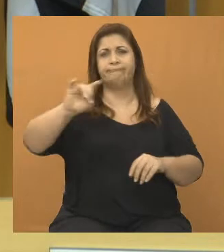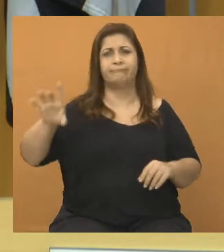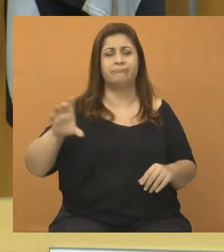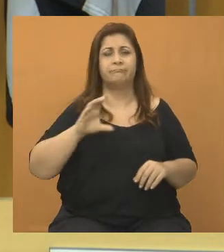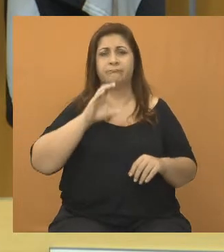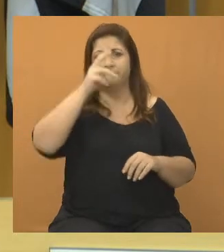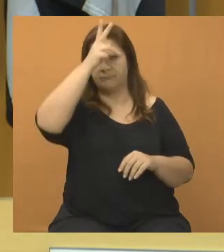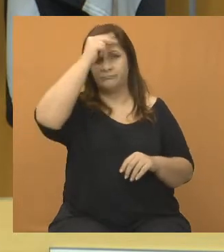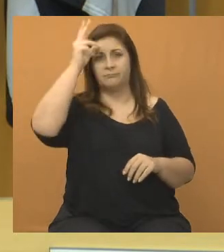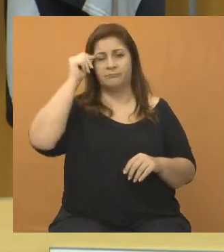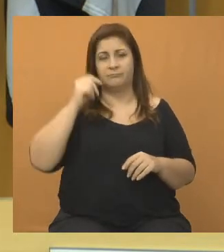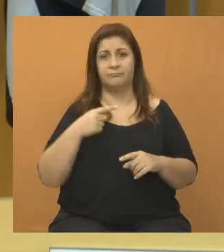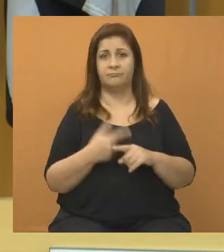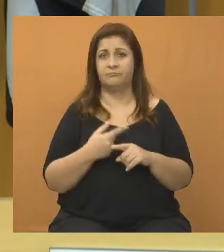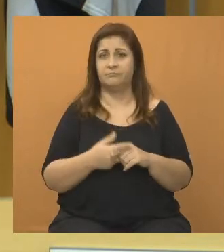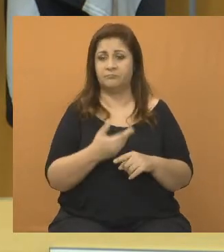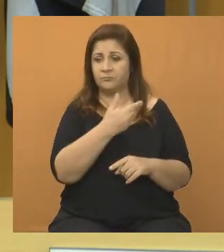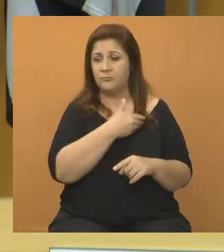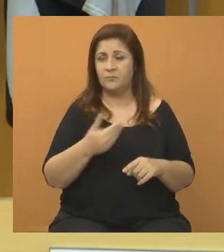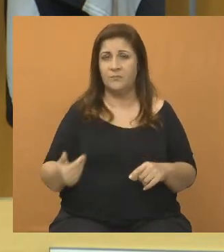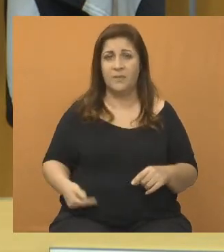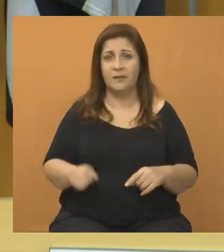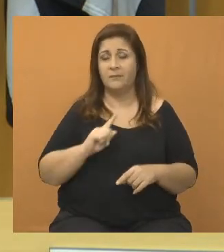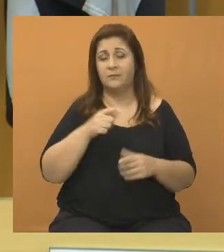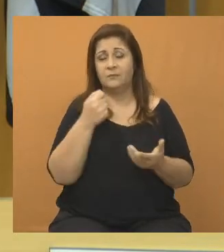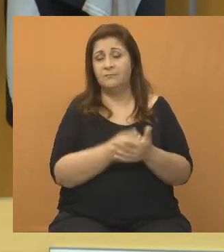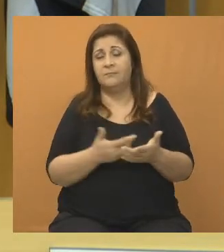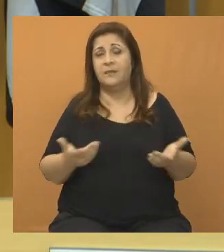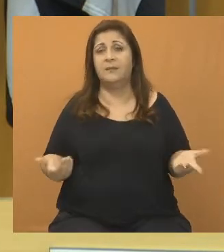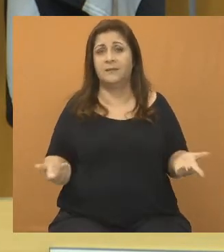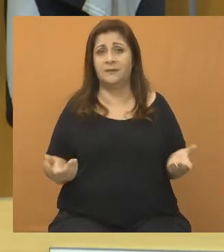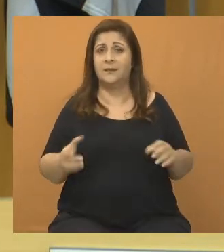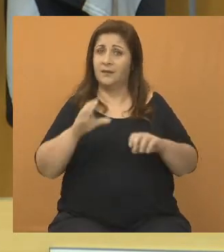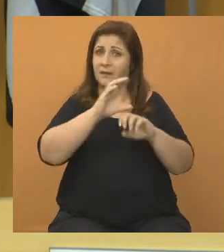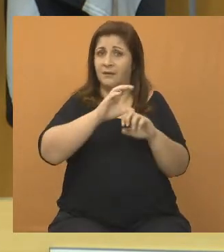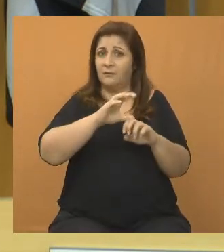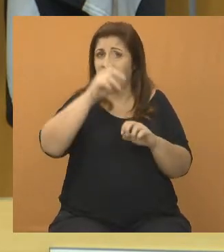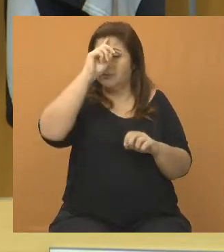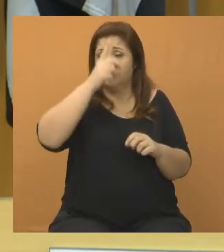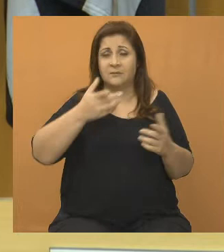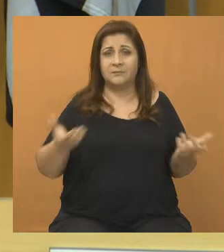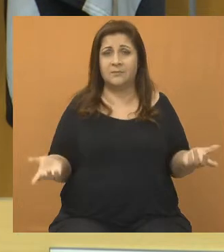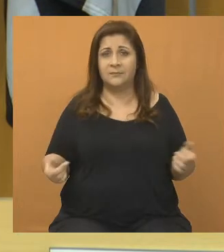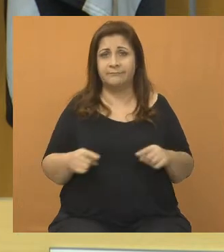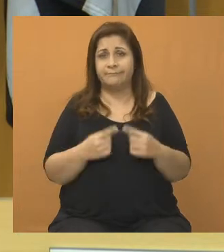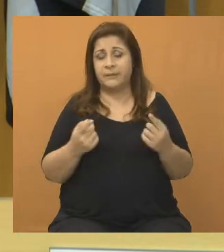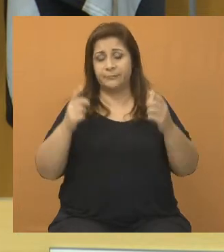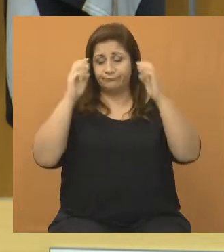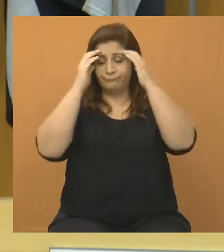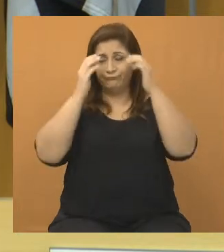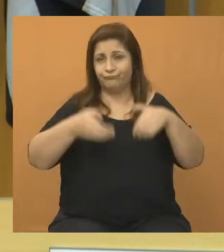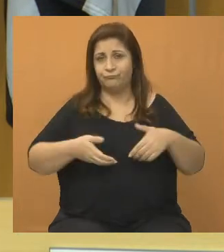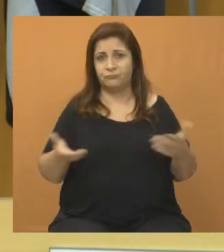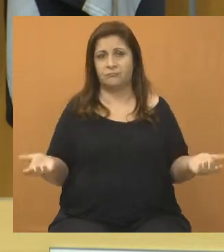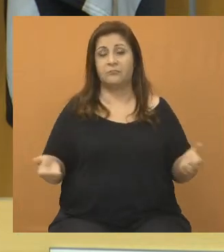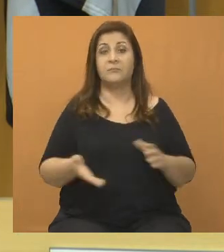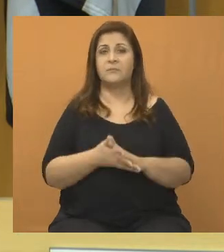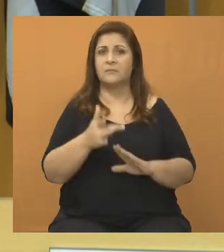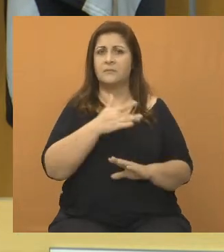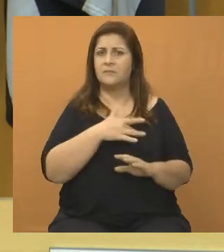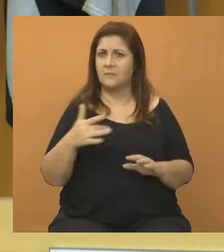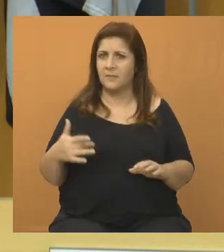o Estado e a União estão negligenciando o papel que, pela Constituição, foi definido por eles. Então, a saúde